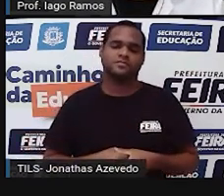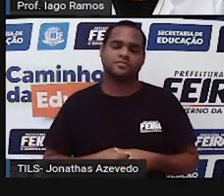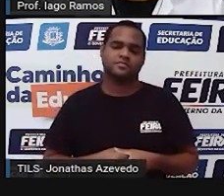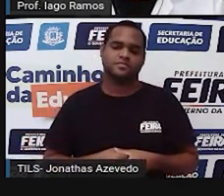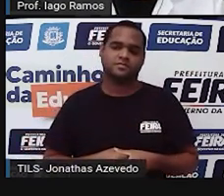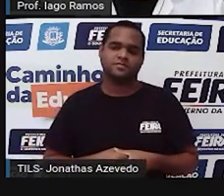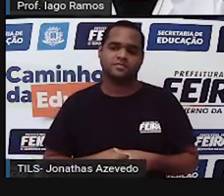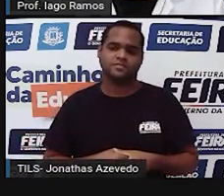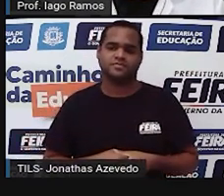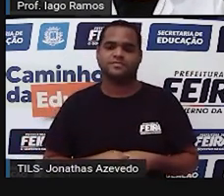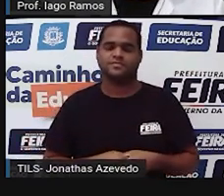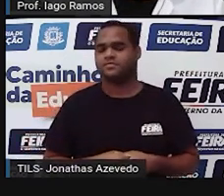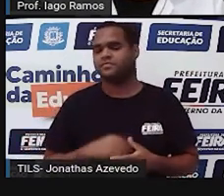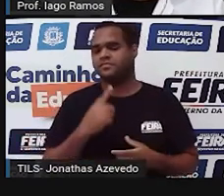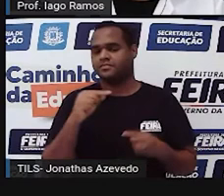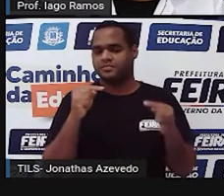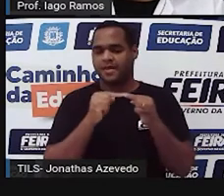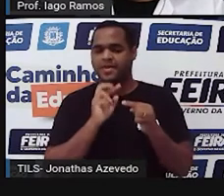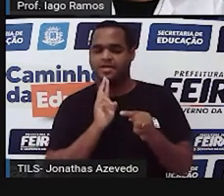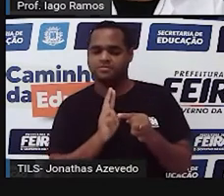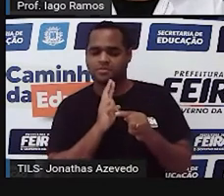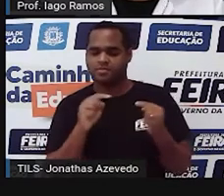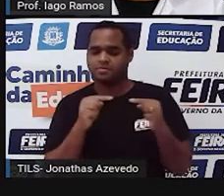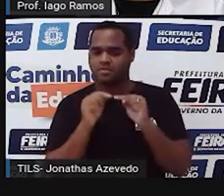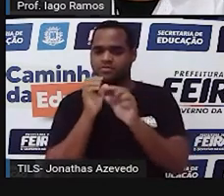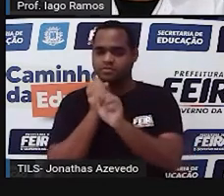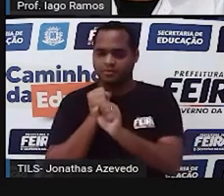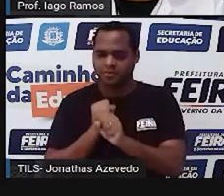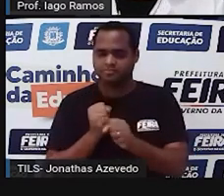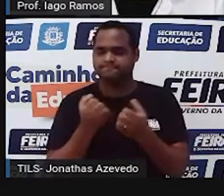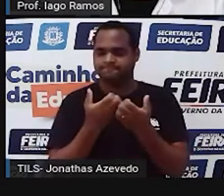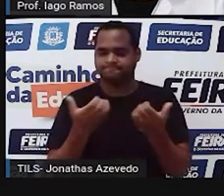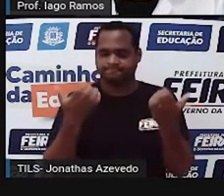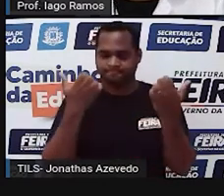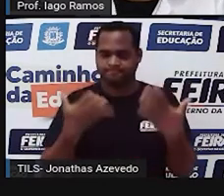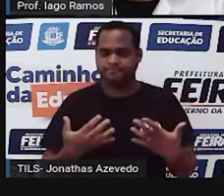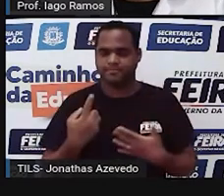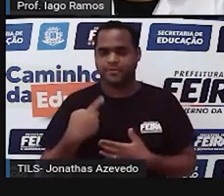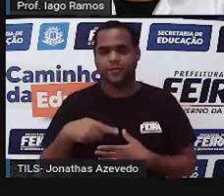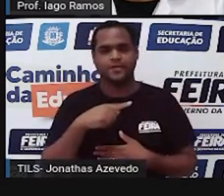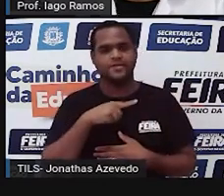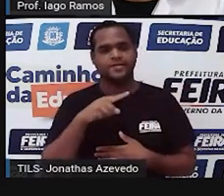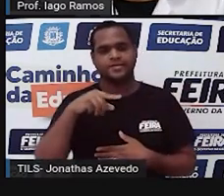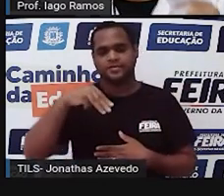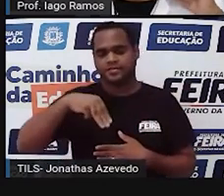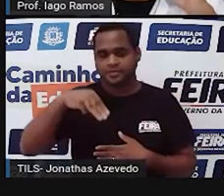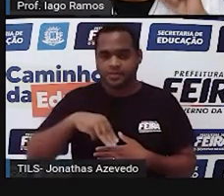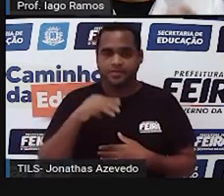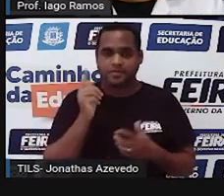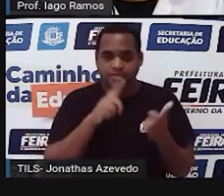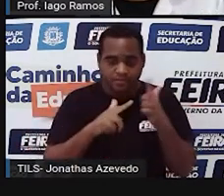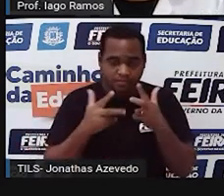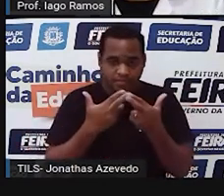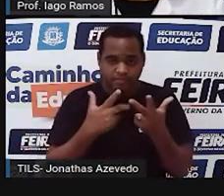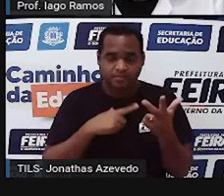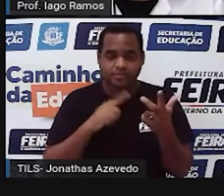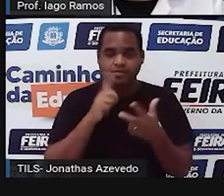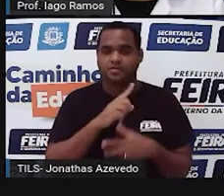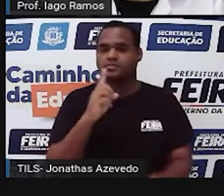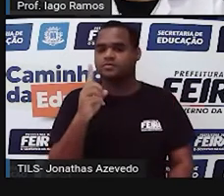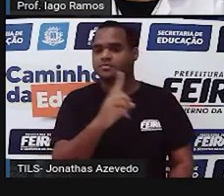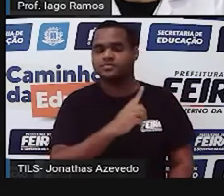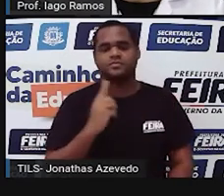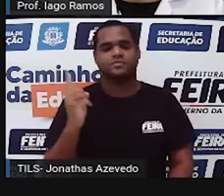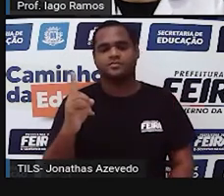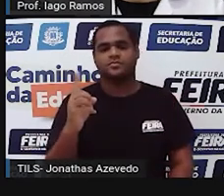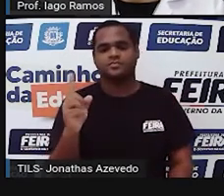Ah tá então o resultado dessa soma vai dizer para nós Quantos metros você correu em uma volta Estão